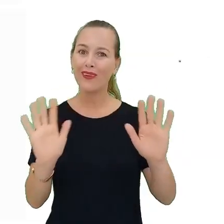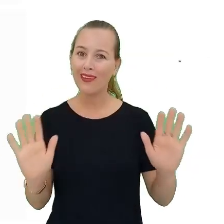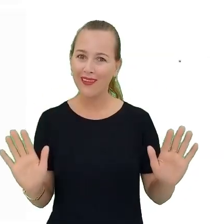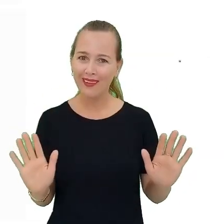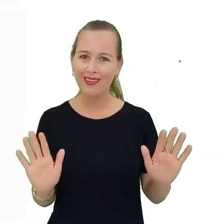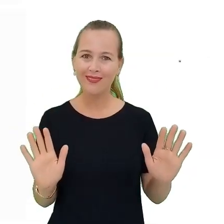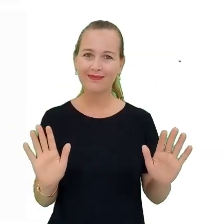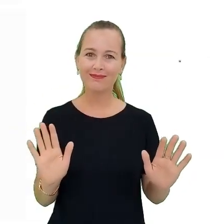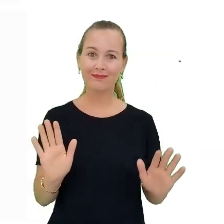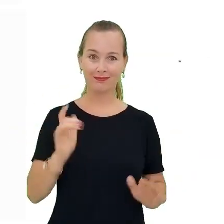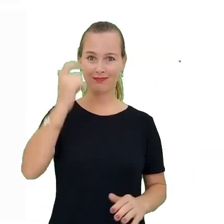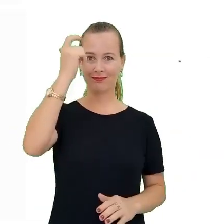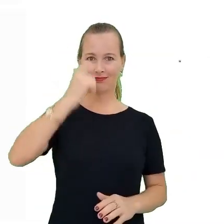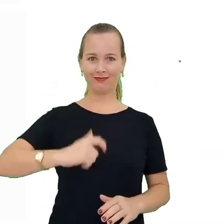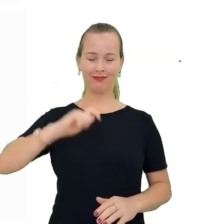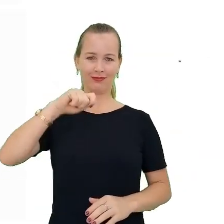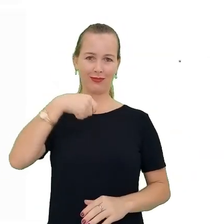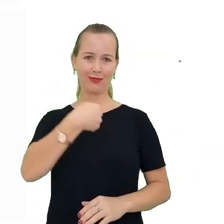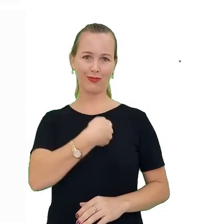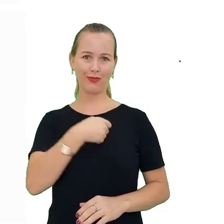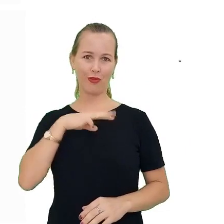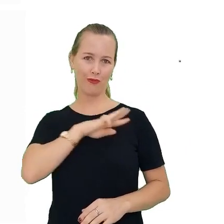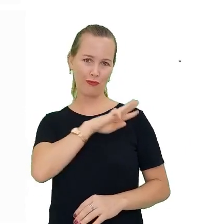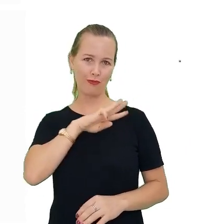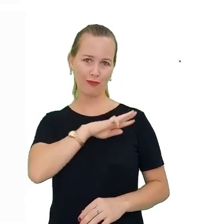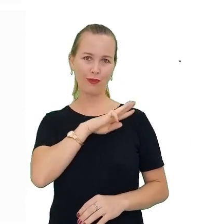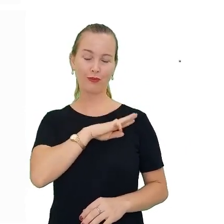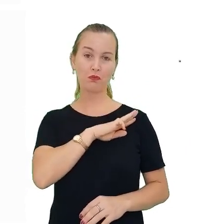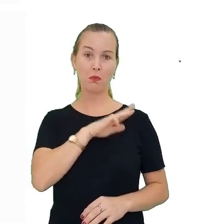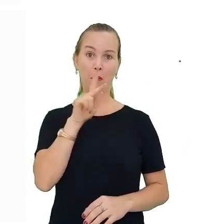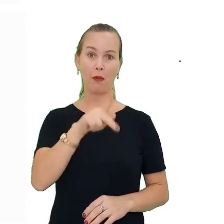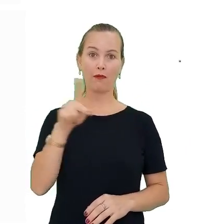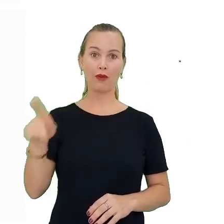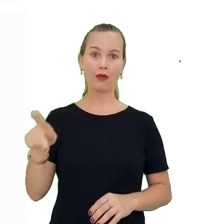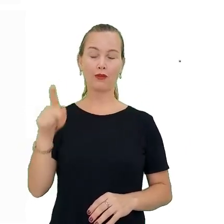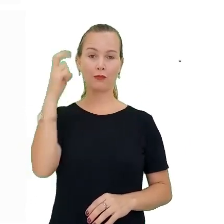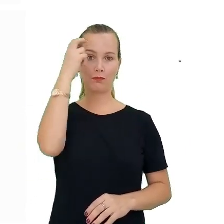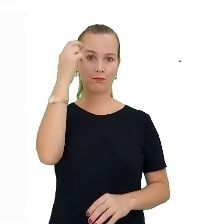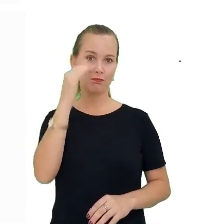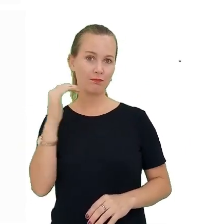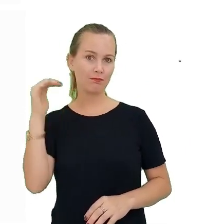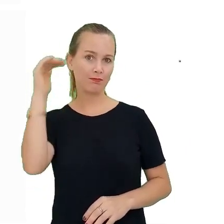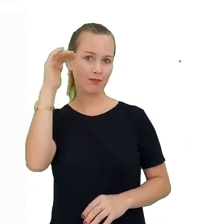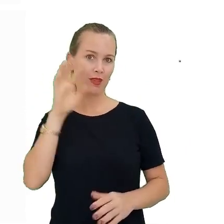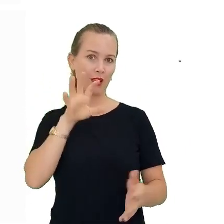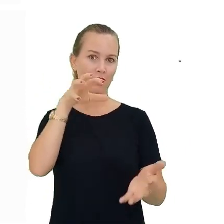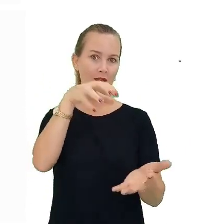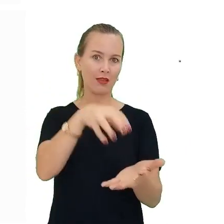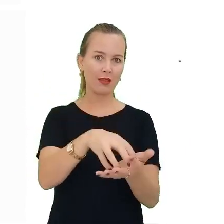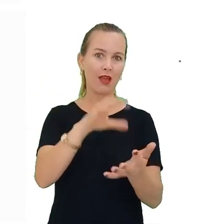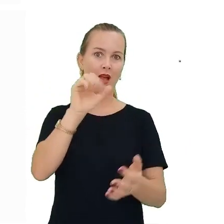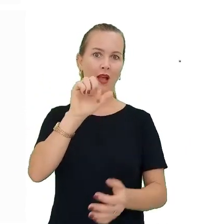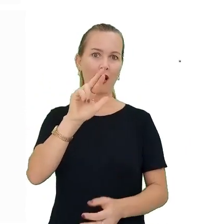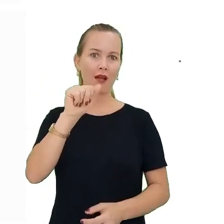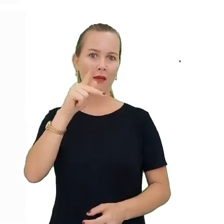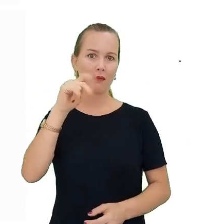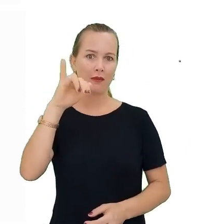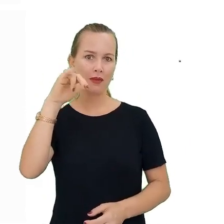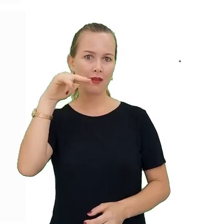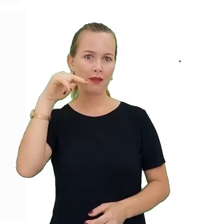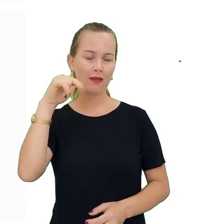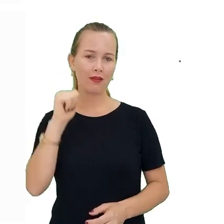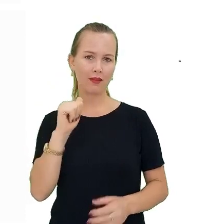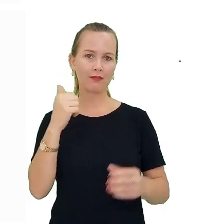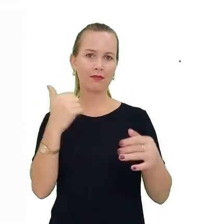Olá a todos, eu sou Wellington Fraga Riso, professor de Altas Habilidades Superdotação do NEAP, Carapina,